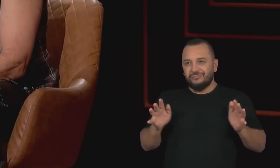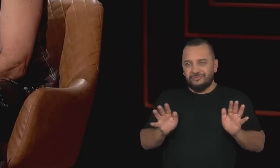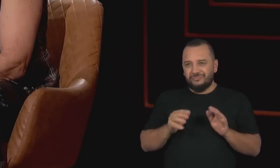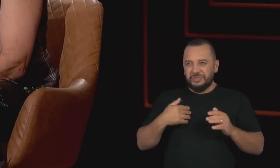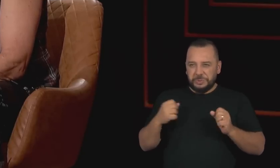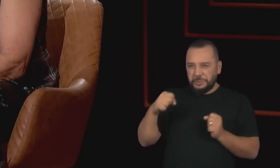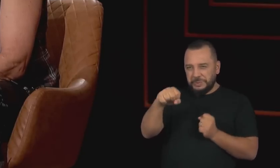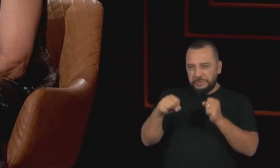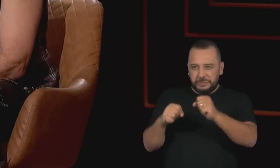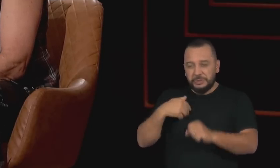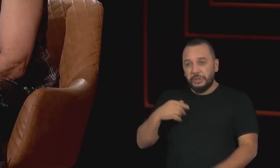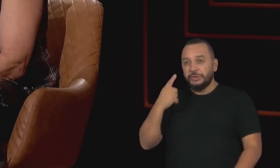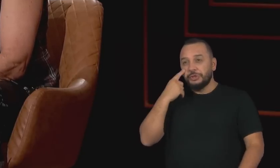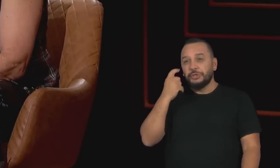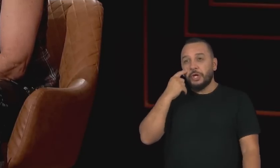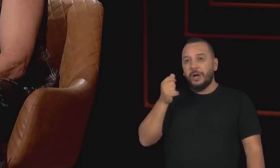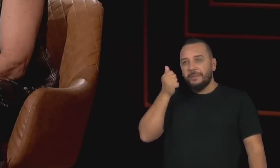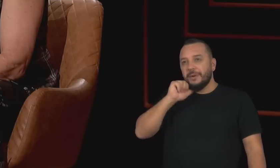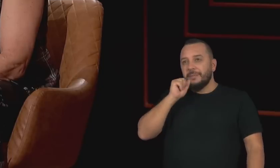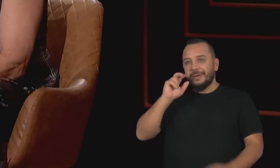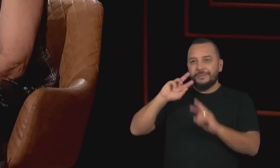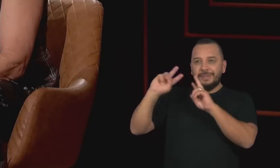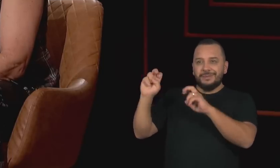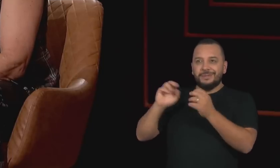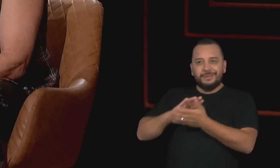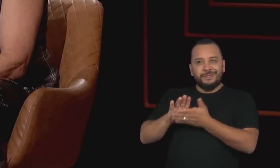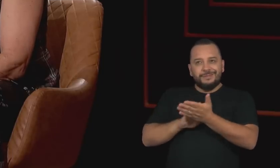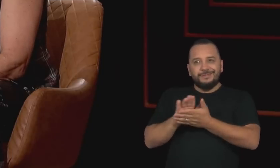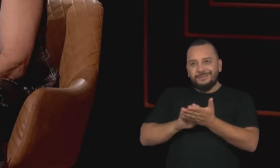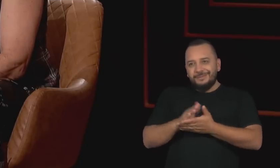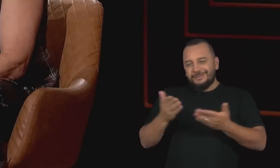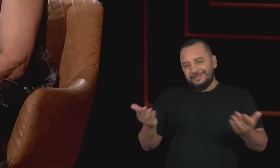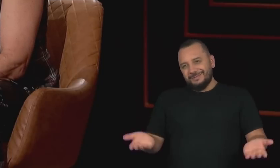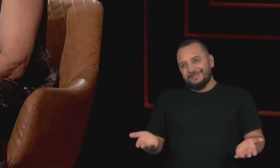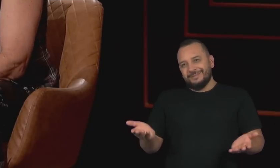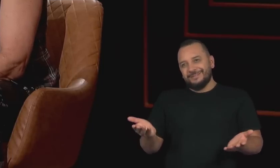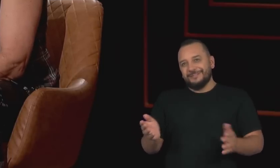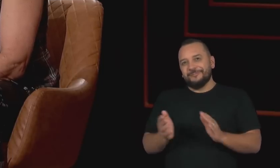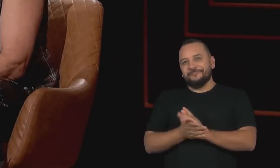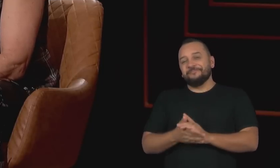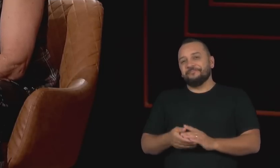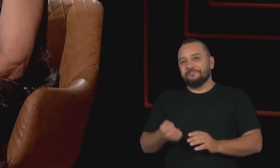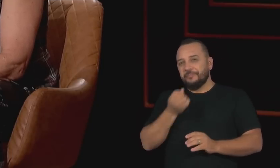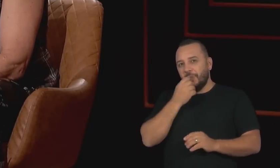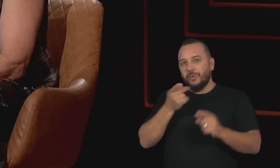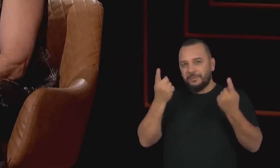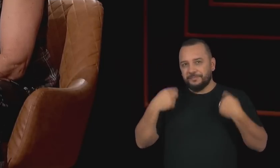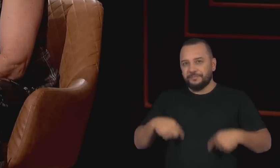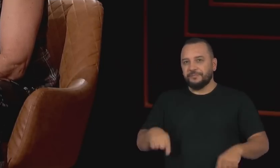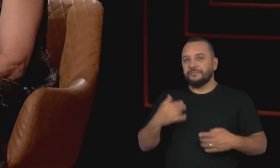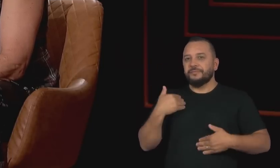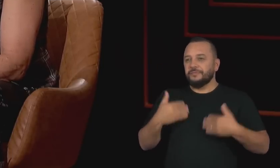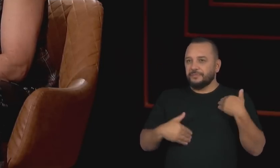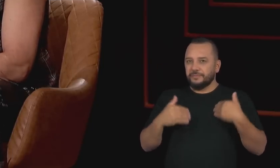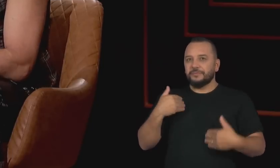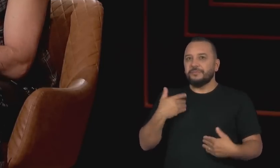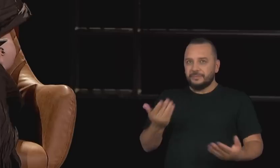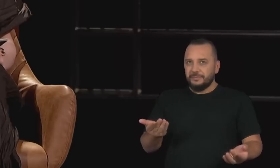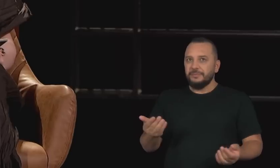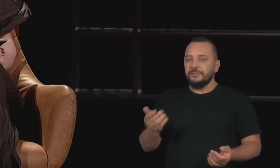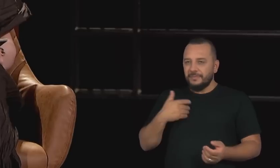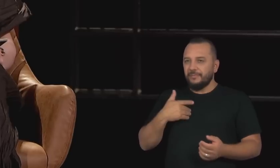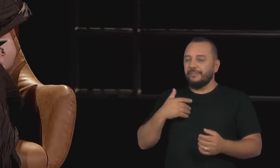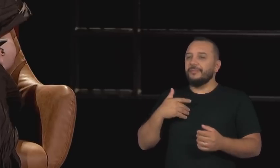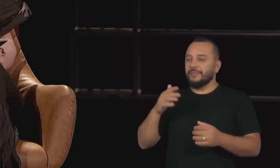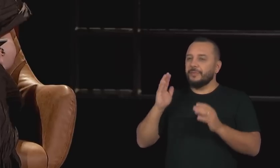né? Punk, como que nem o pessoal gosta de falar. E para mim foi muito bom, tipo, fisicamente, para estar bem fisicamente, e eu incorporei